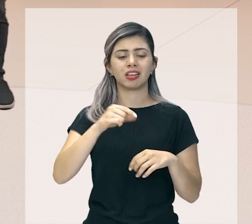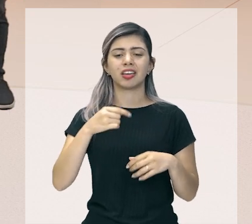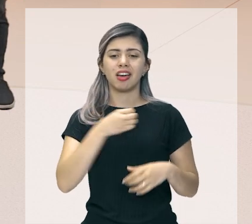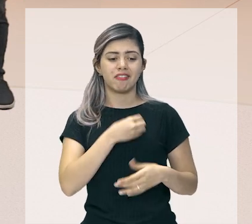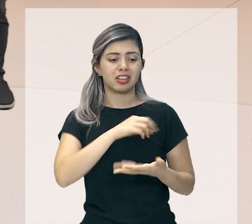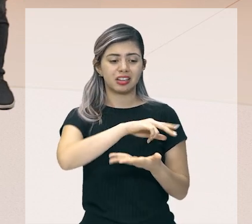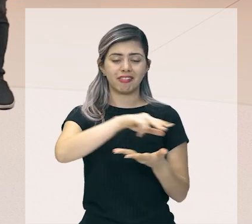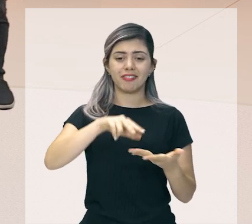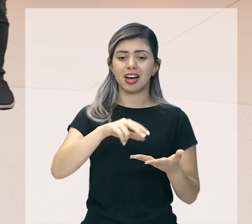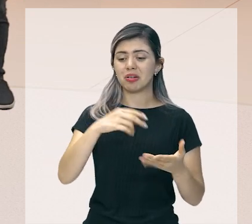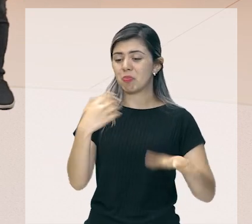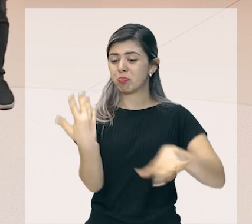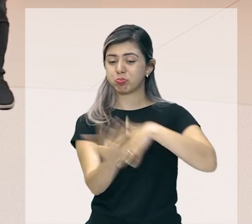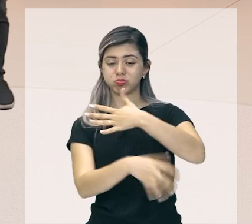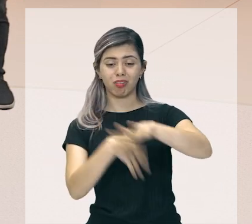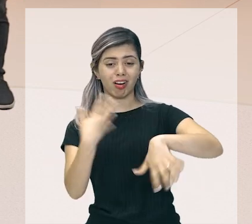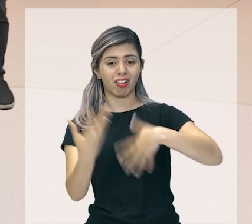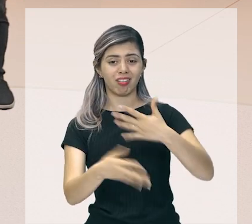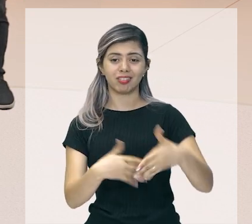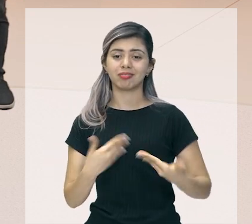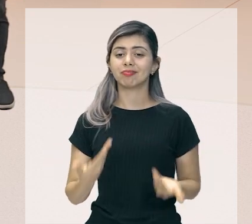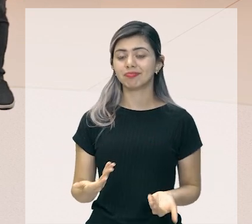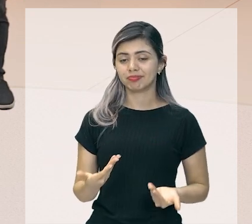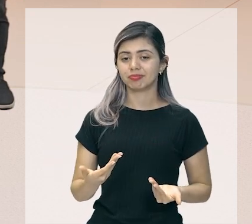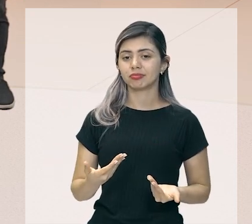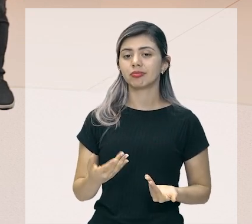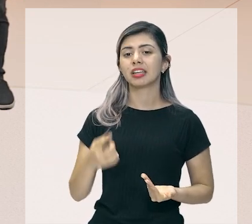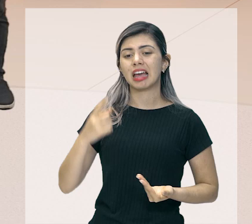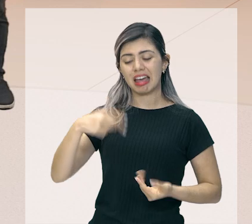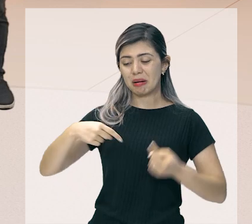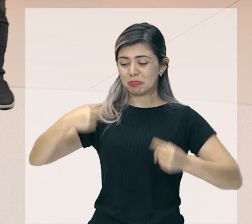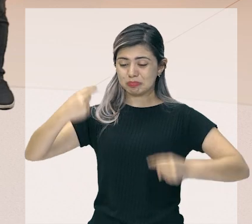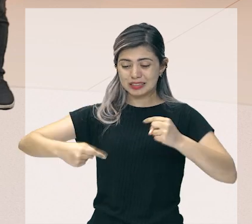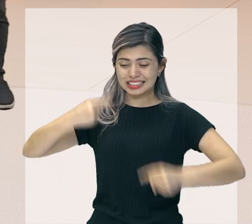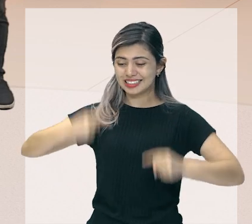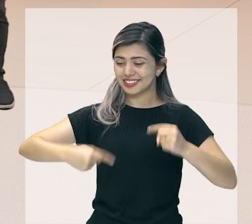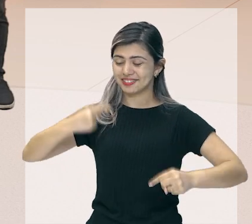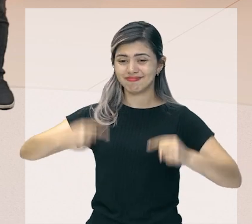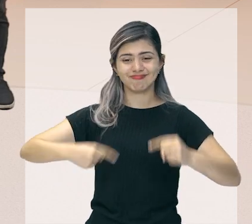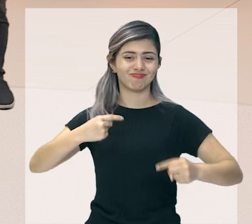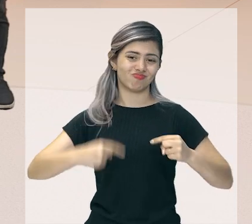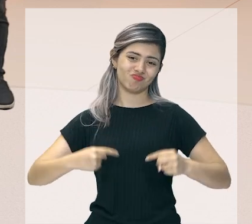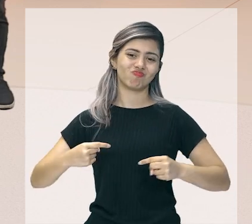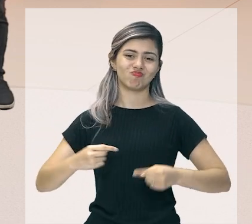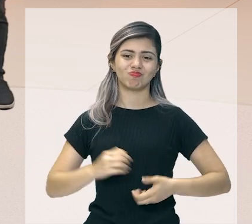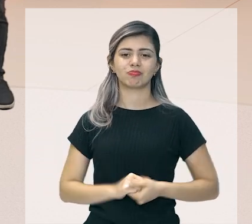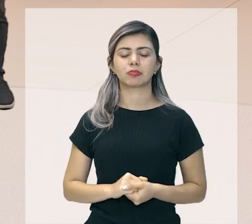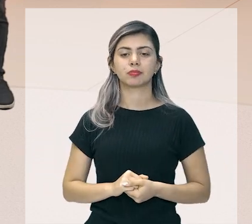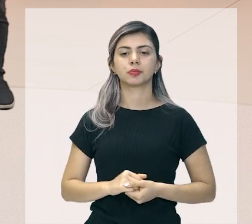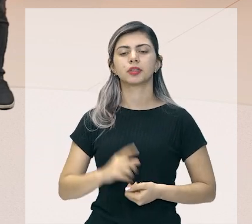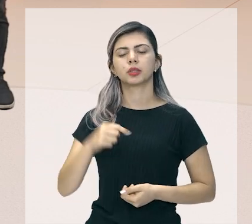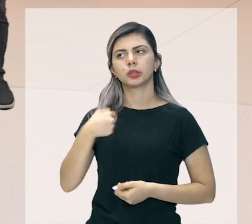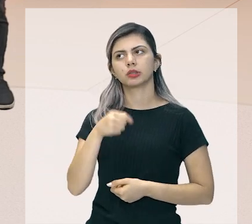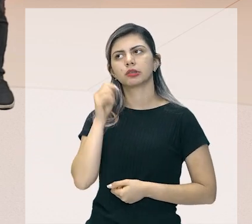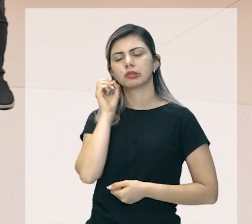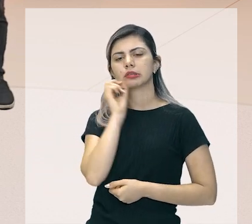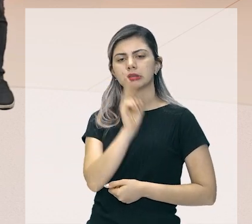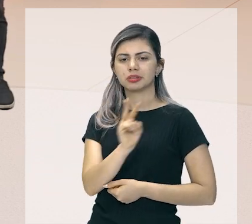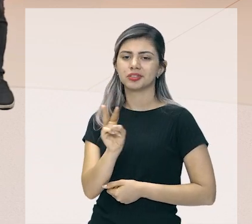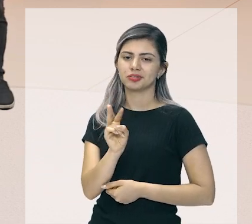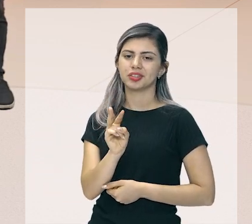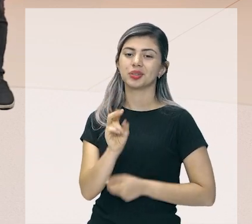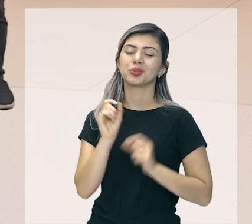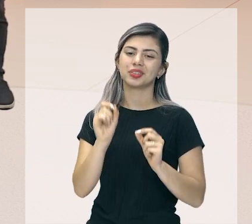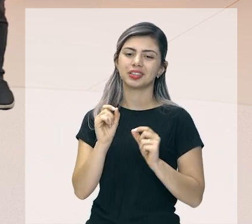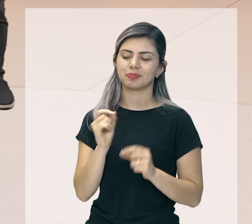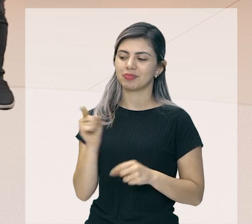entrar em colapso. E é isso que é uma discussão, né, um embate muito grande, né? Como a gente tem visto, infelizmente,